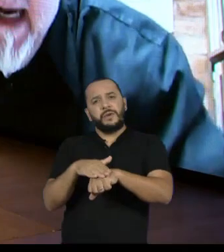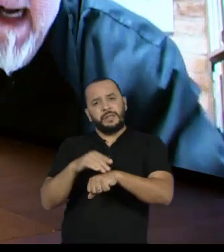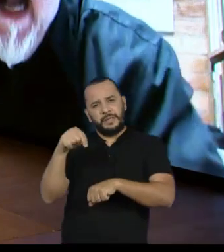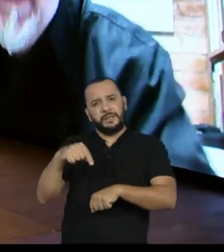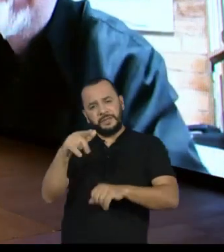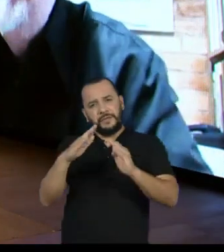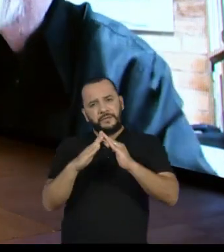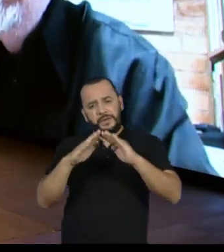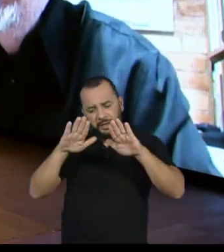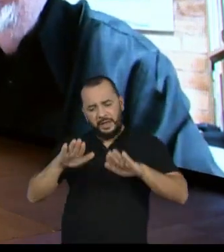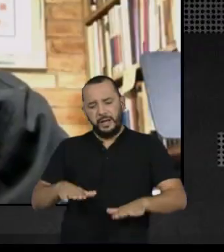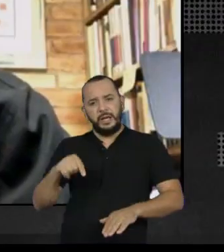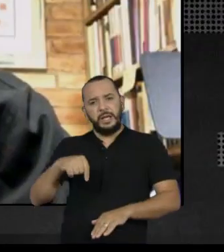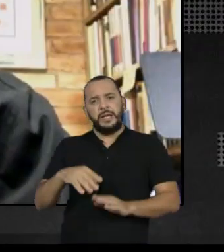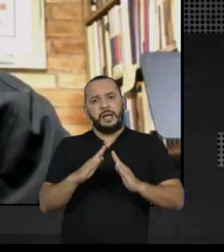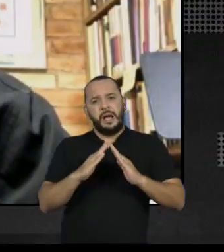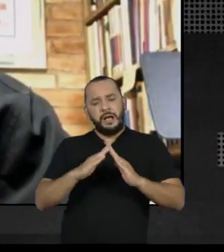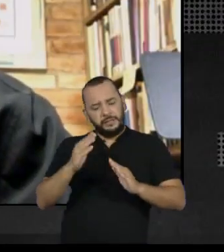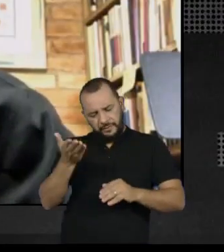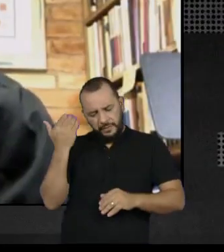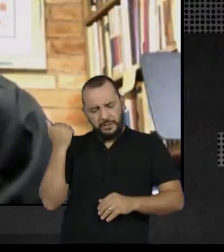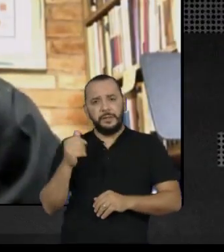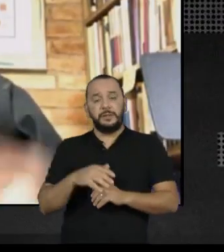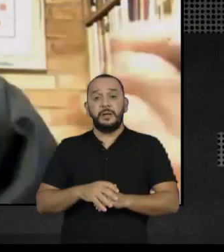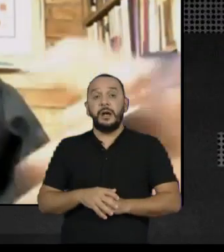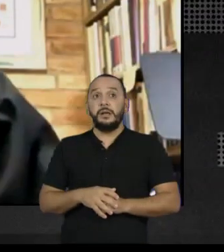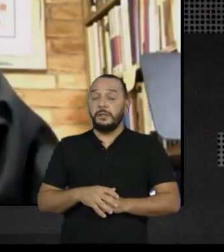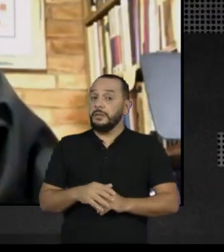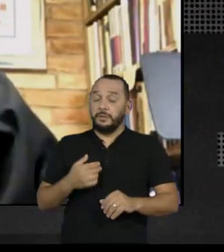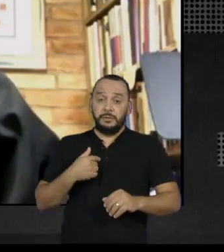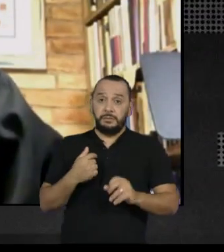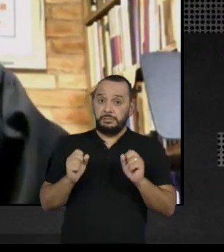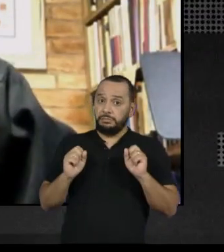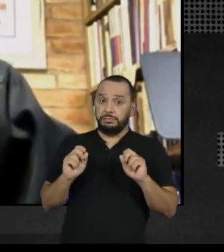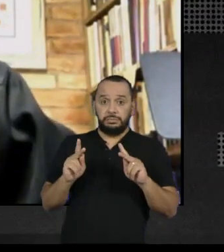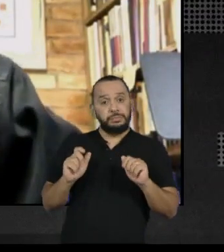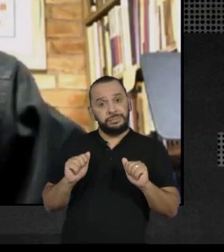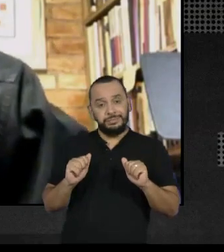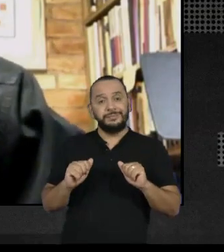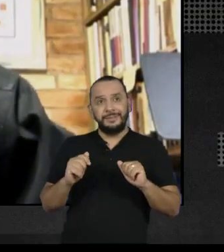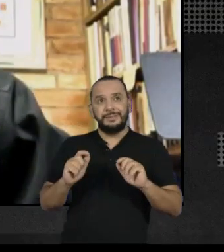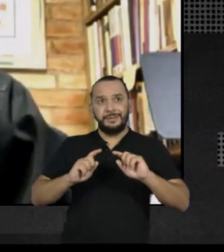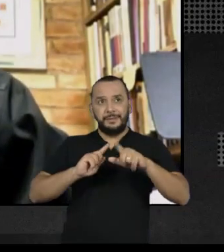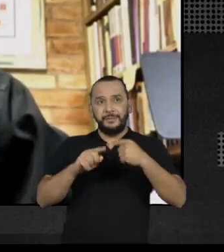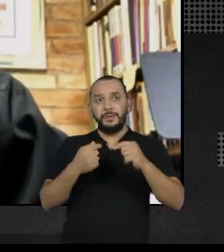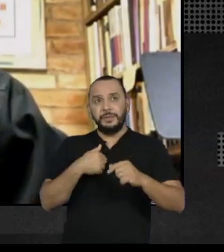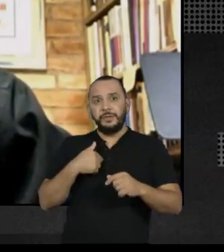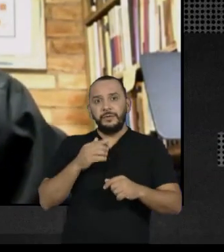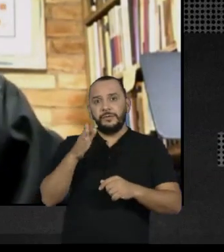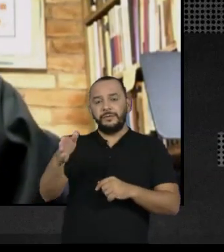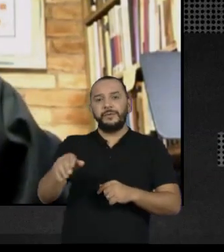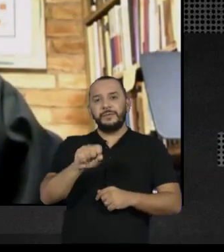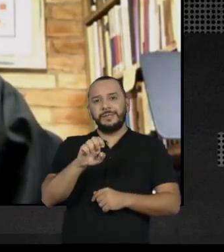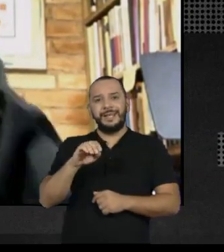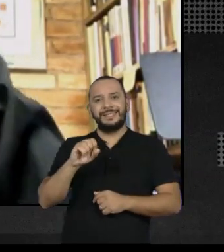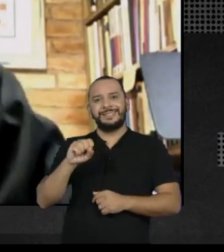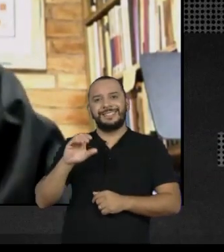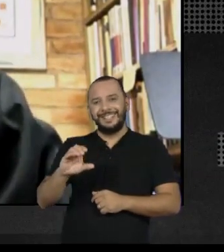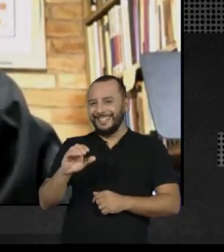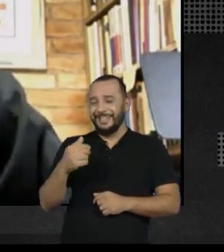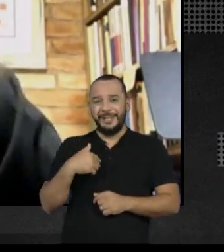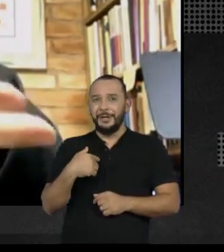livro. Você sabe que essa gente toda existiu? Eu falei, como existiu? Ele falou, todo mundo é meu amigo que está nesse livro, venha